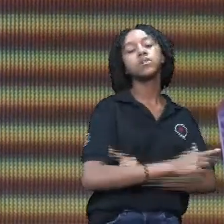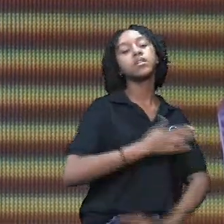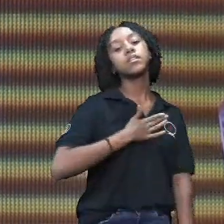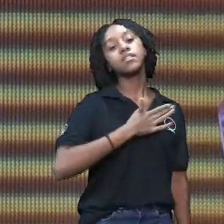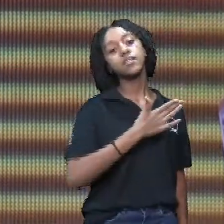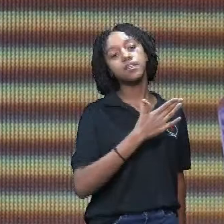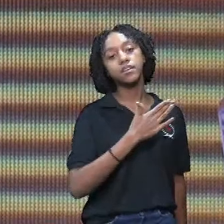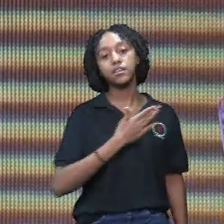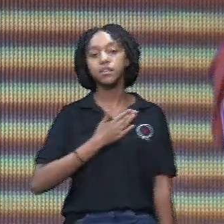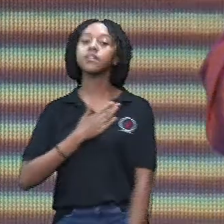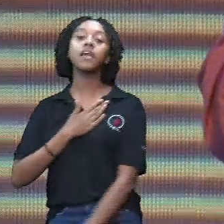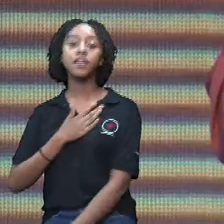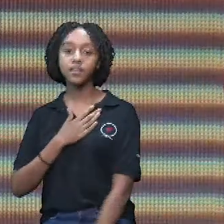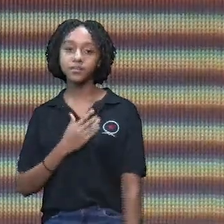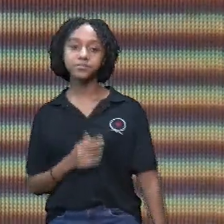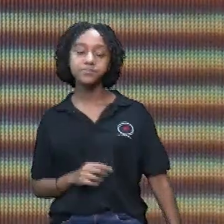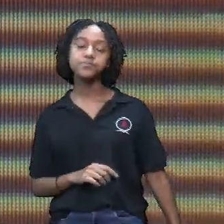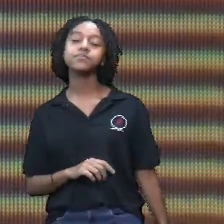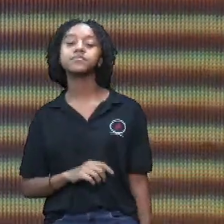mim,